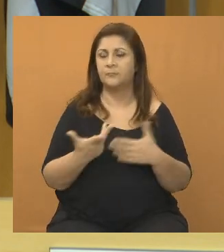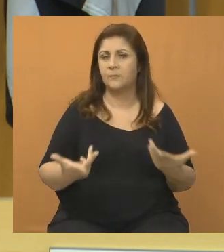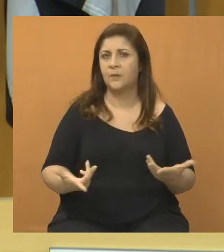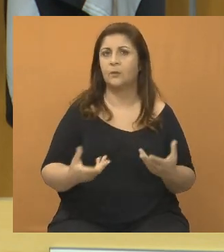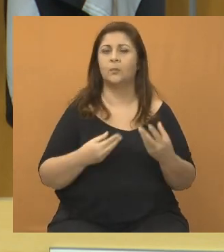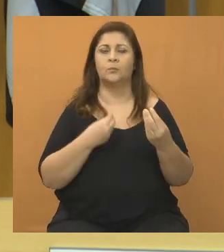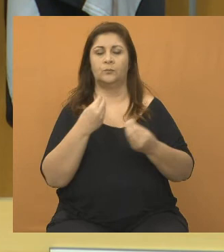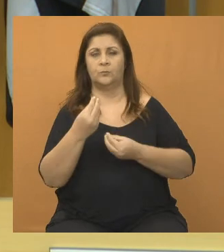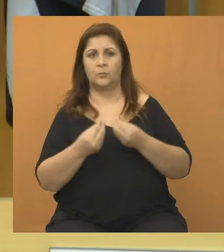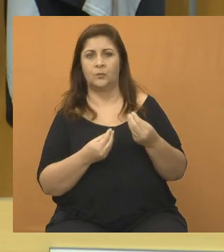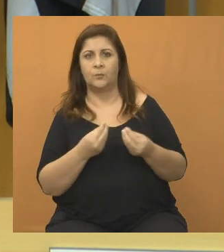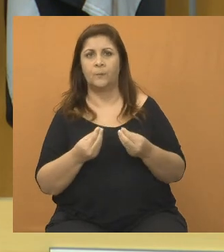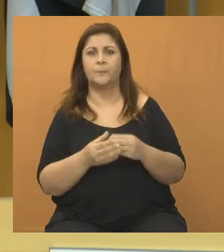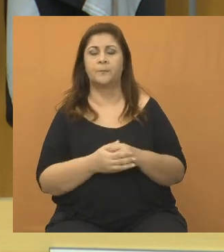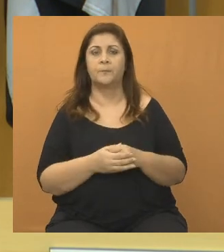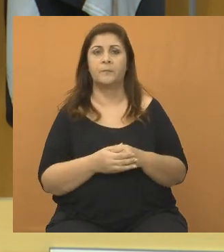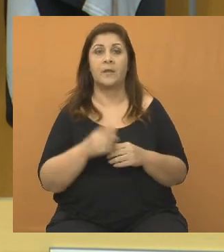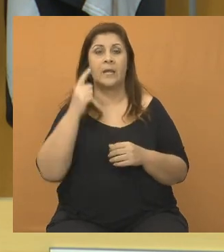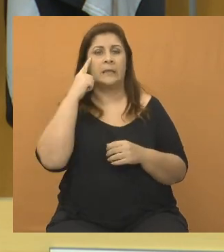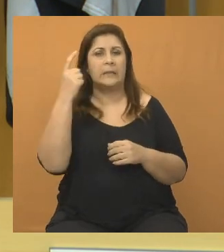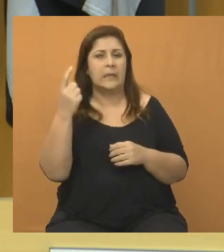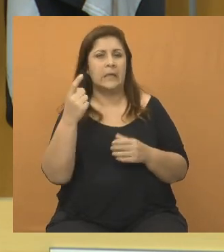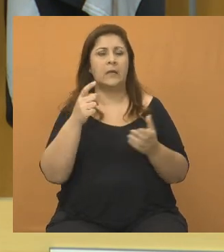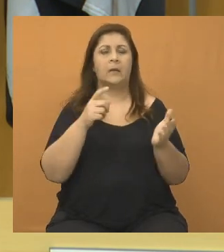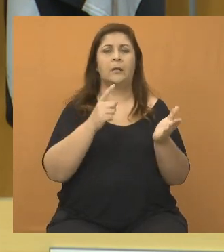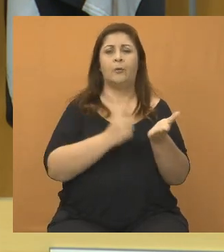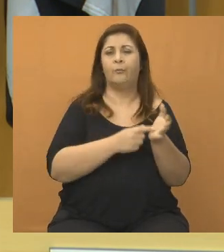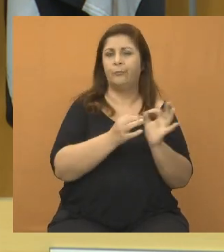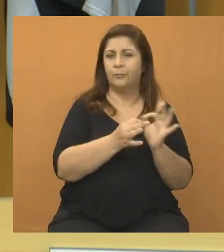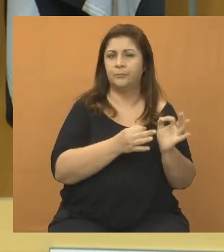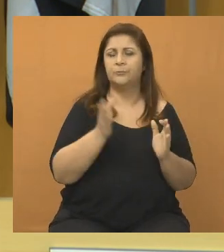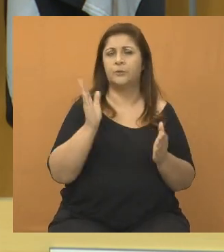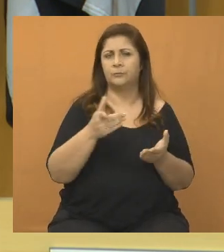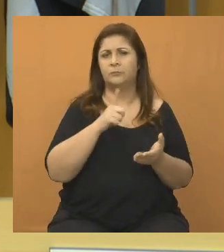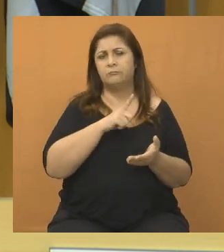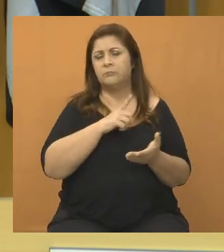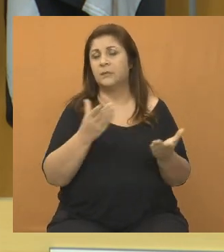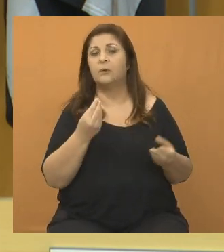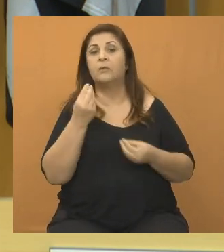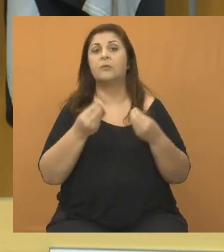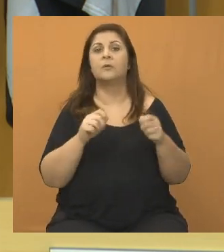com orçamento, já tenha um projeto, pelo menos um projeto básico, orçamento, do que